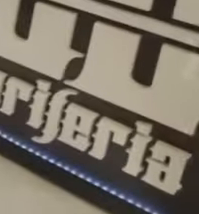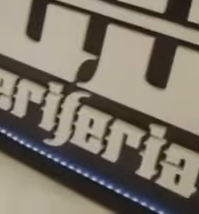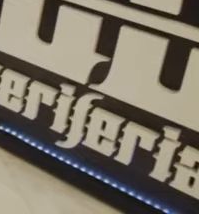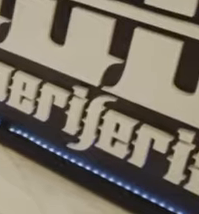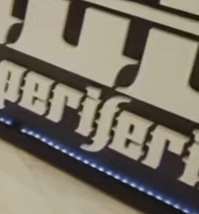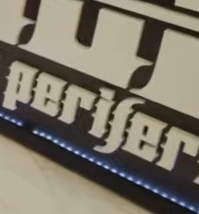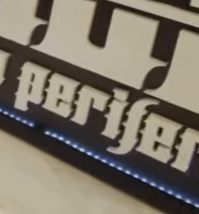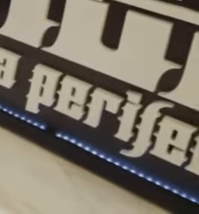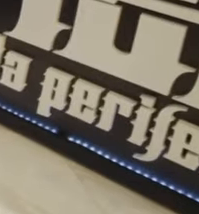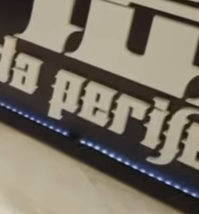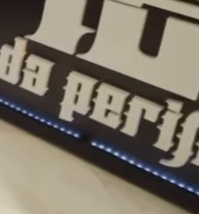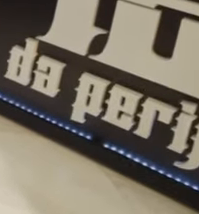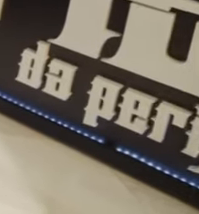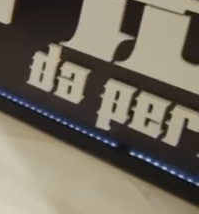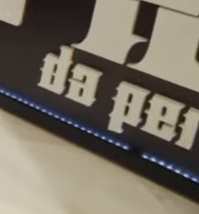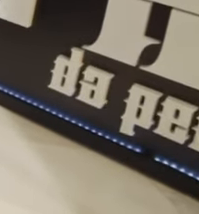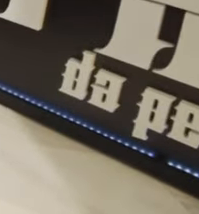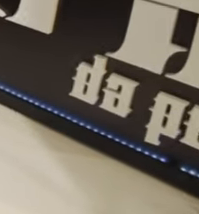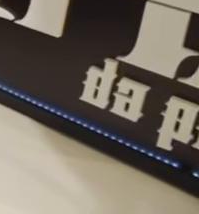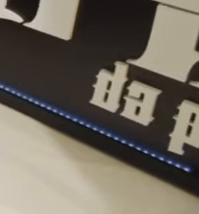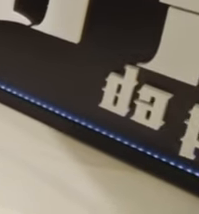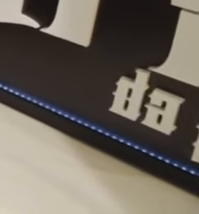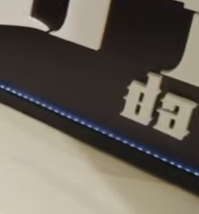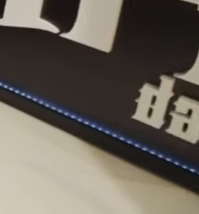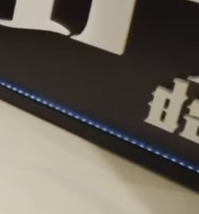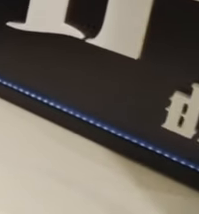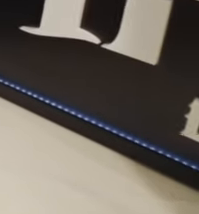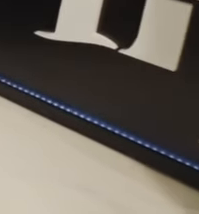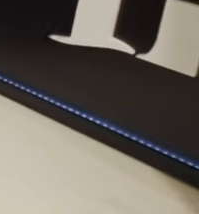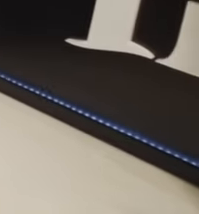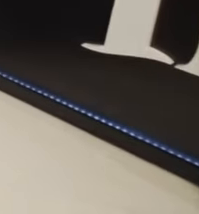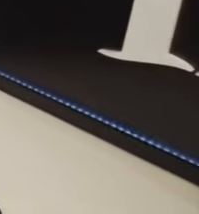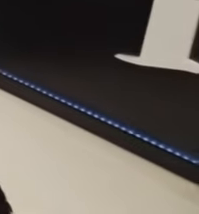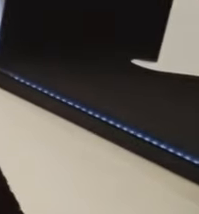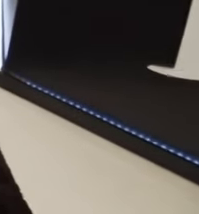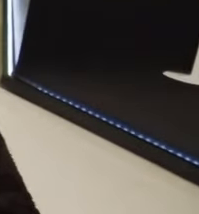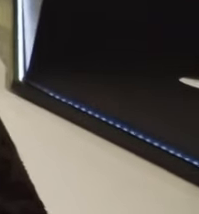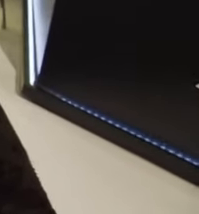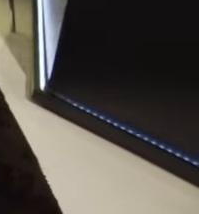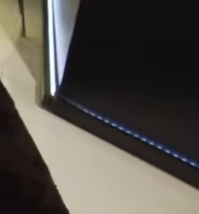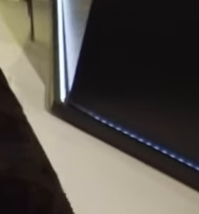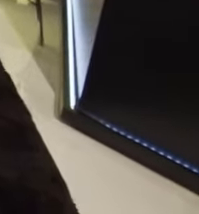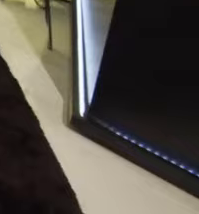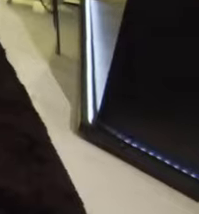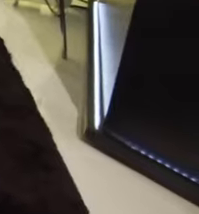venceu. O dia que a favela venceu.